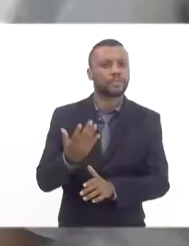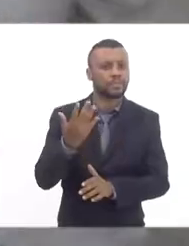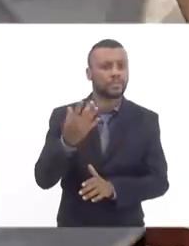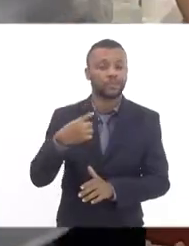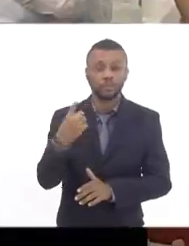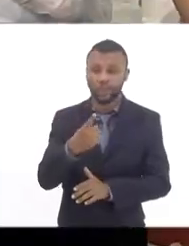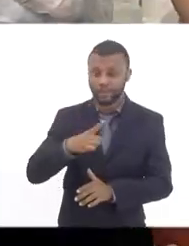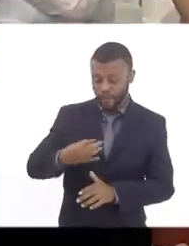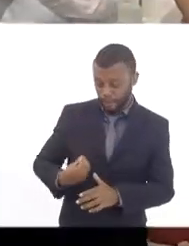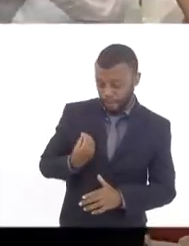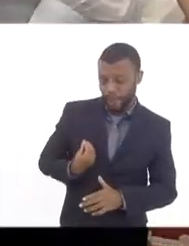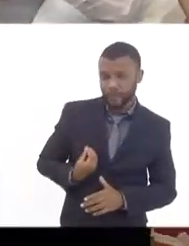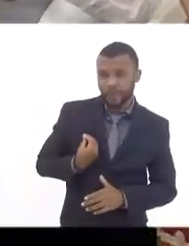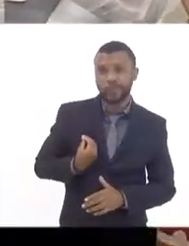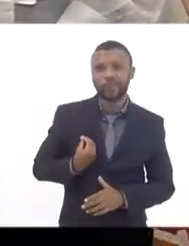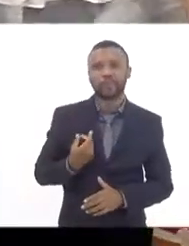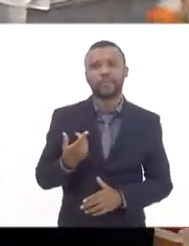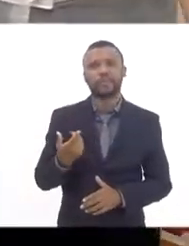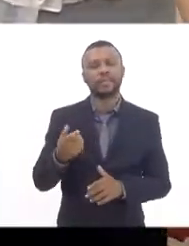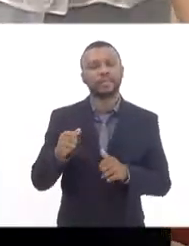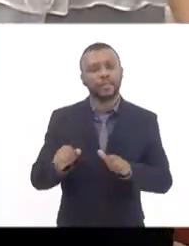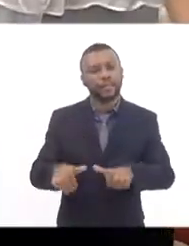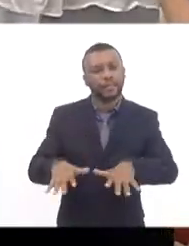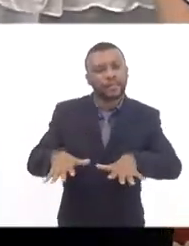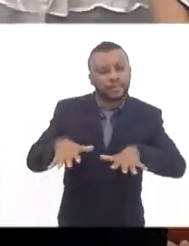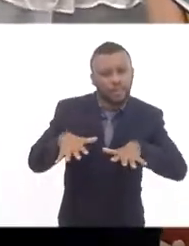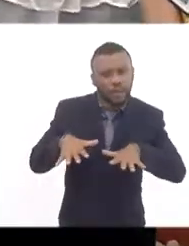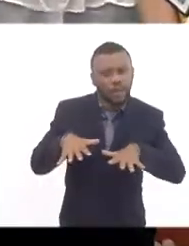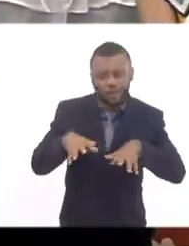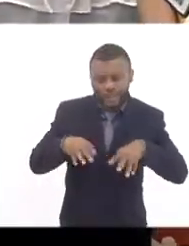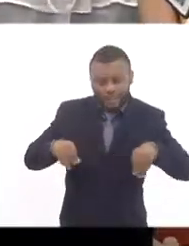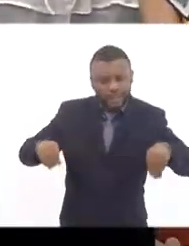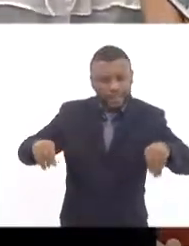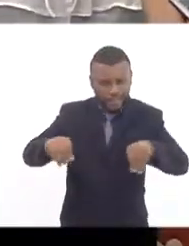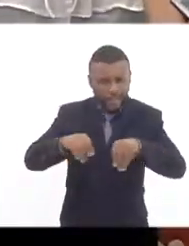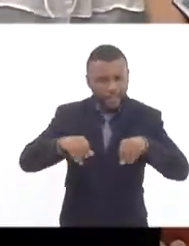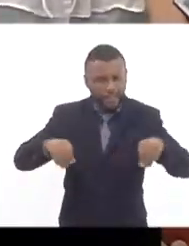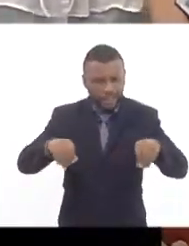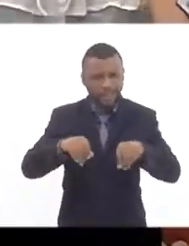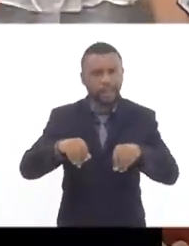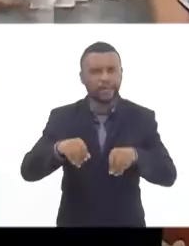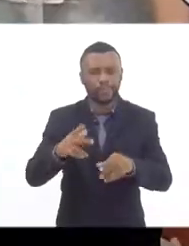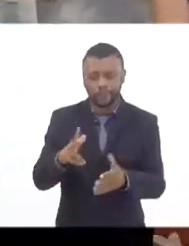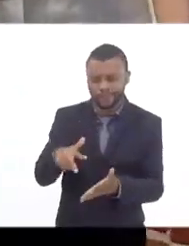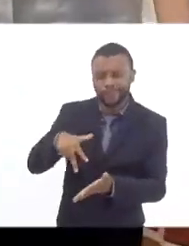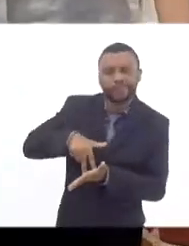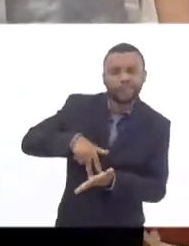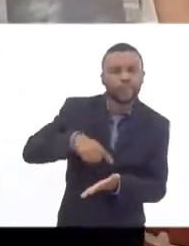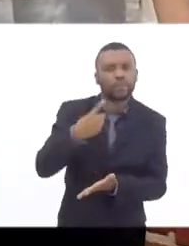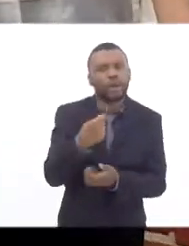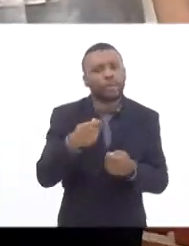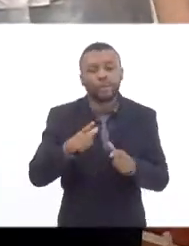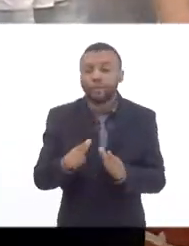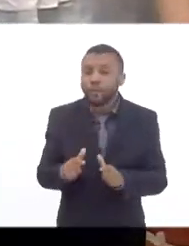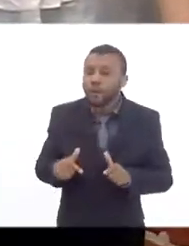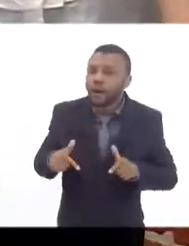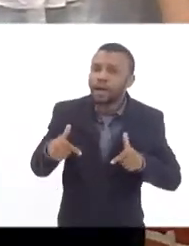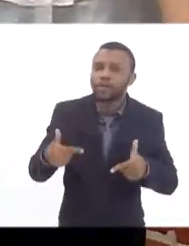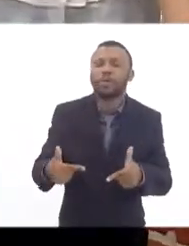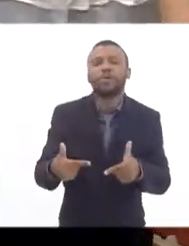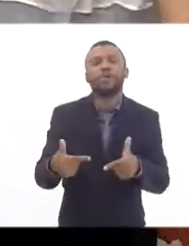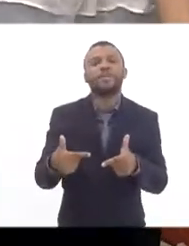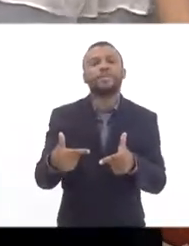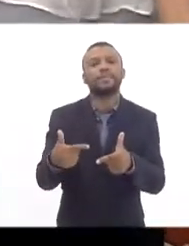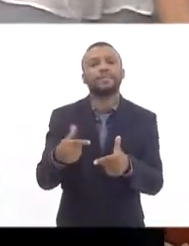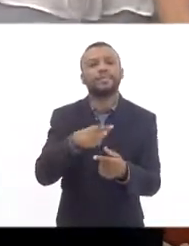estivermos aqui, nesse frio chão da terra, a gente precisa ter ações. E ações